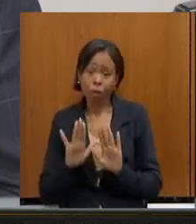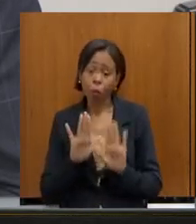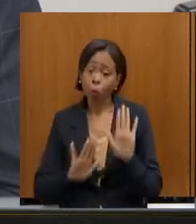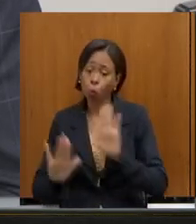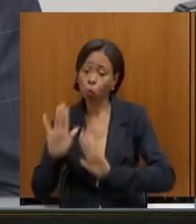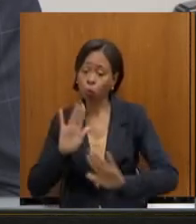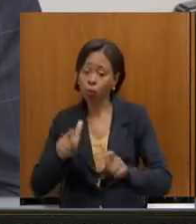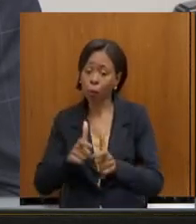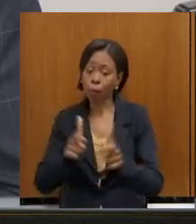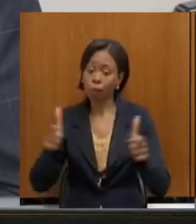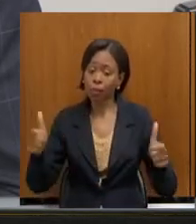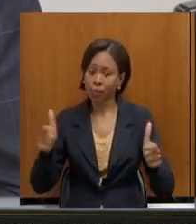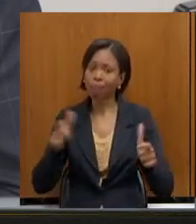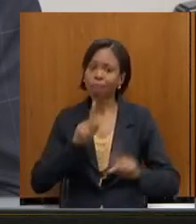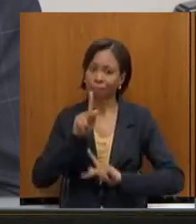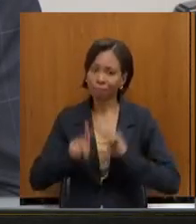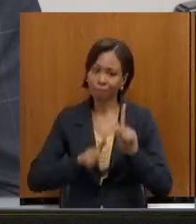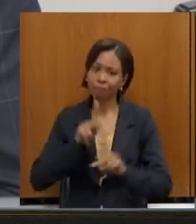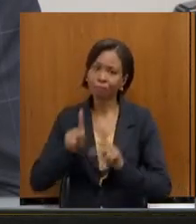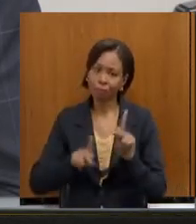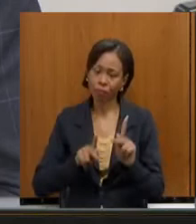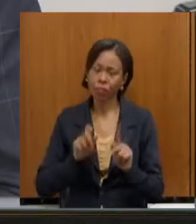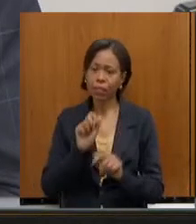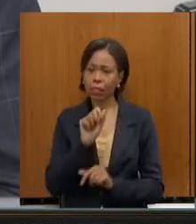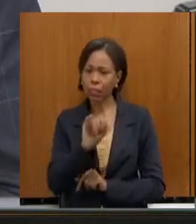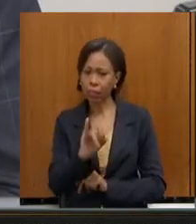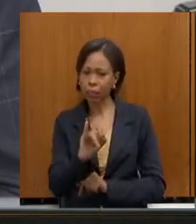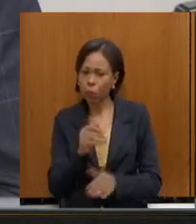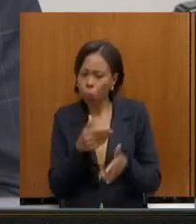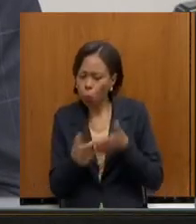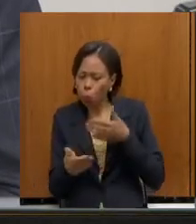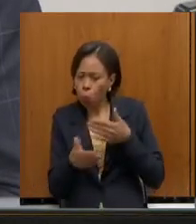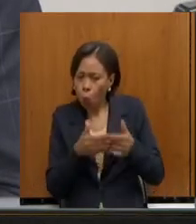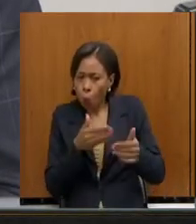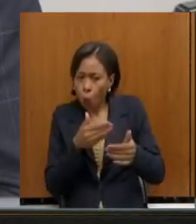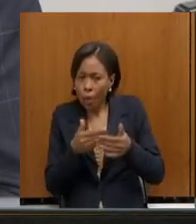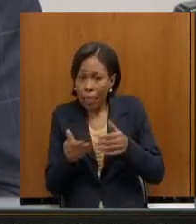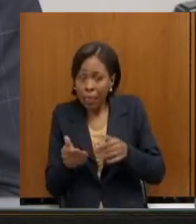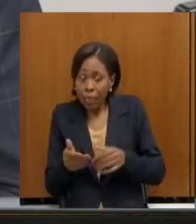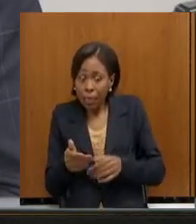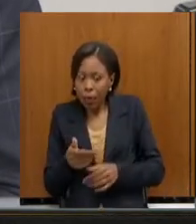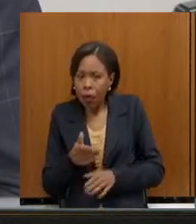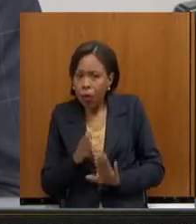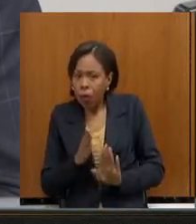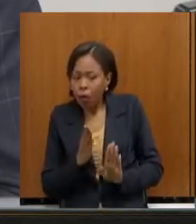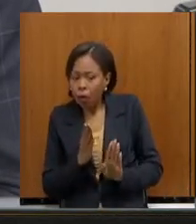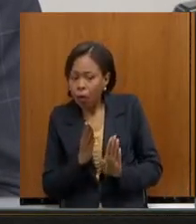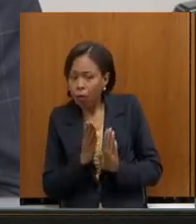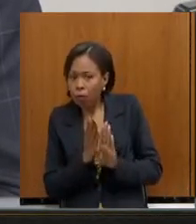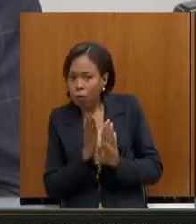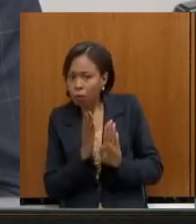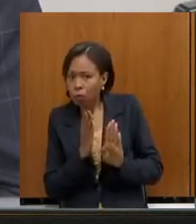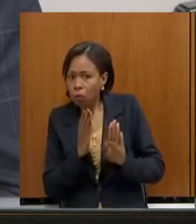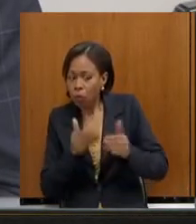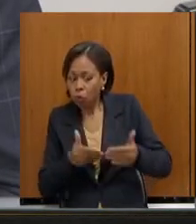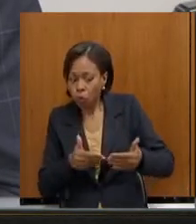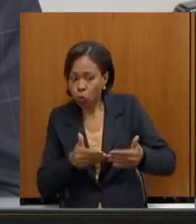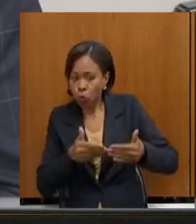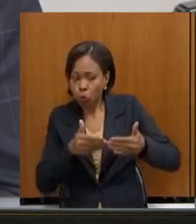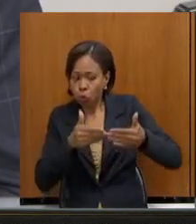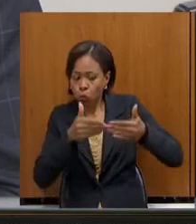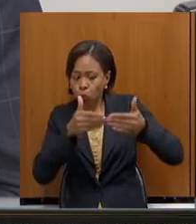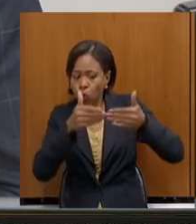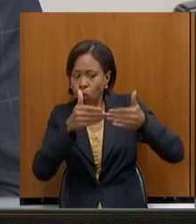para que qualquer sinal de possibilidade de um novo rompimento a